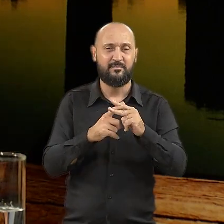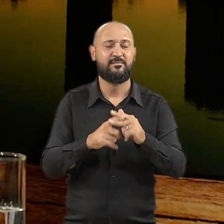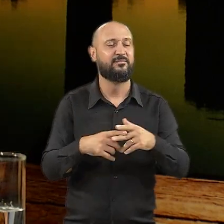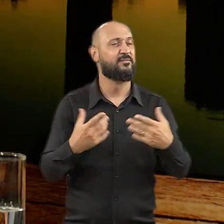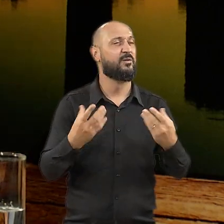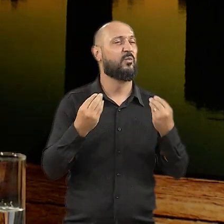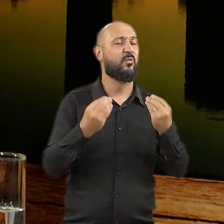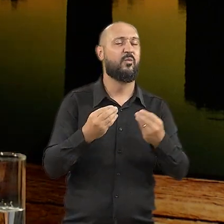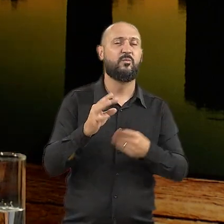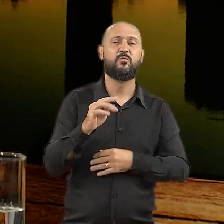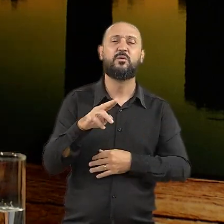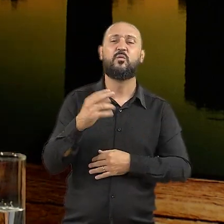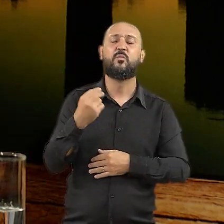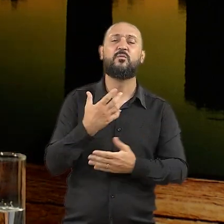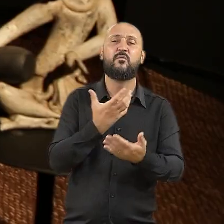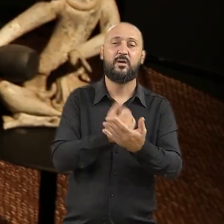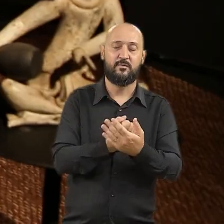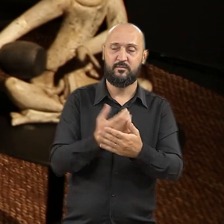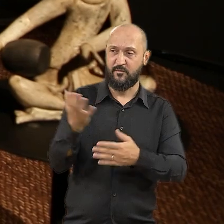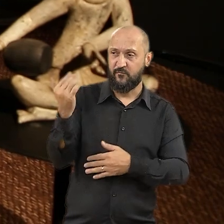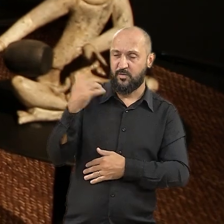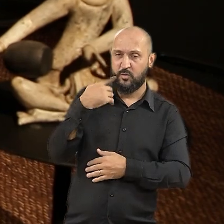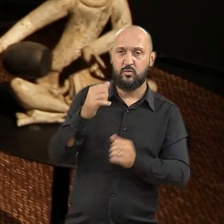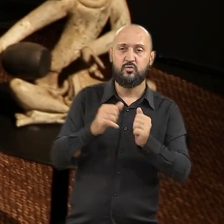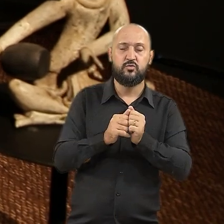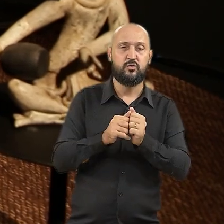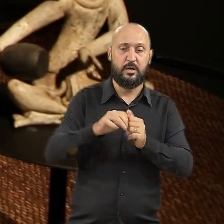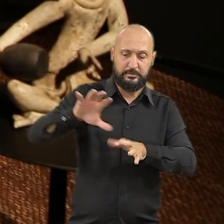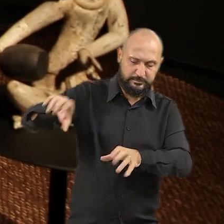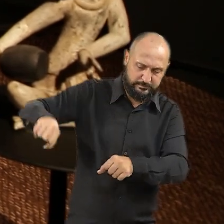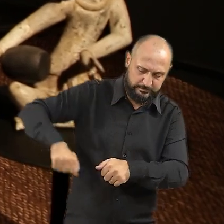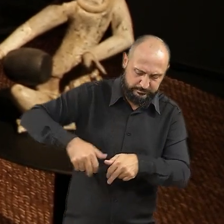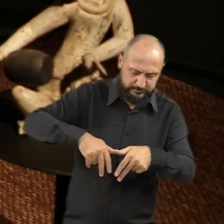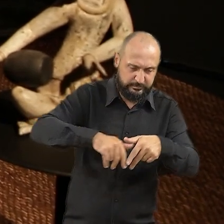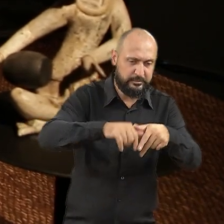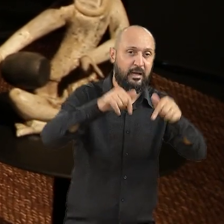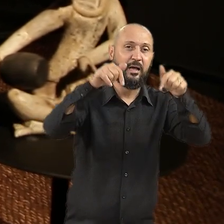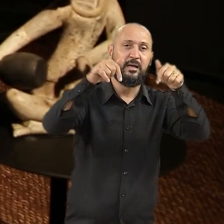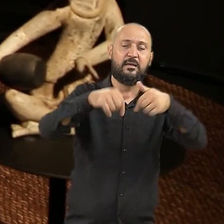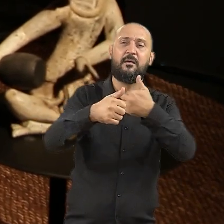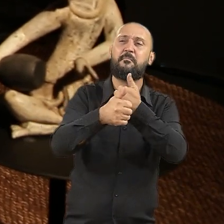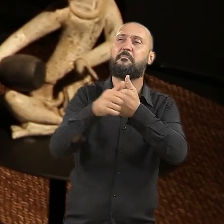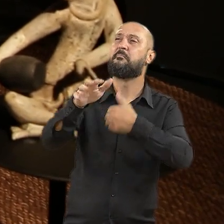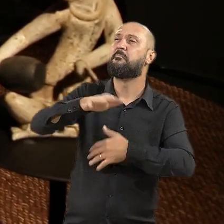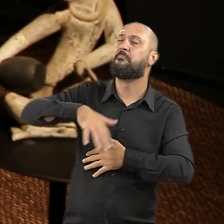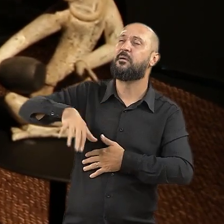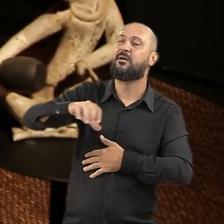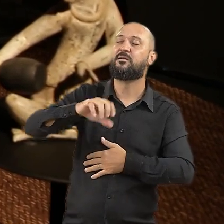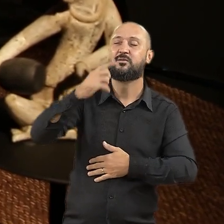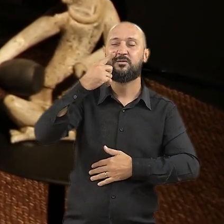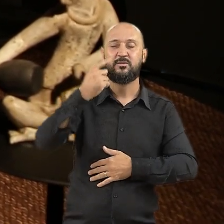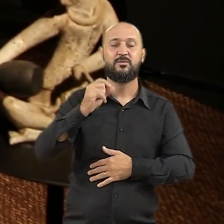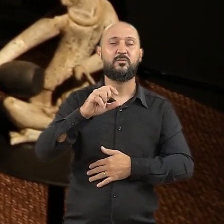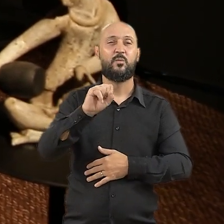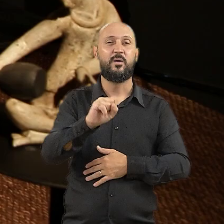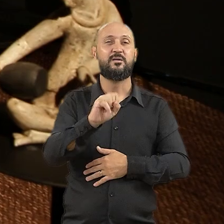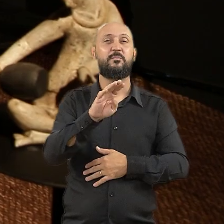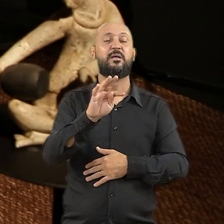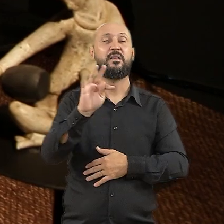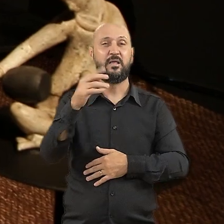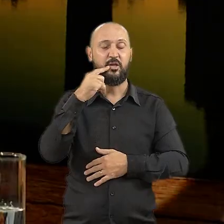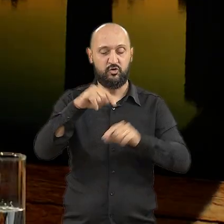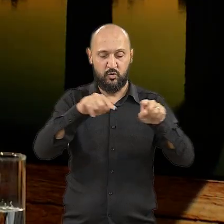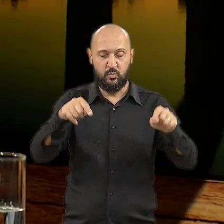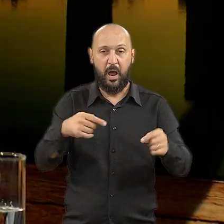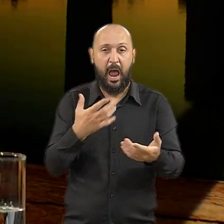quê. Falei, Toninho, e agora? O que eu faço? Não, vem cá. Aí ele me catou, me trouxe aqui pertinho, aqui no SBT.